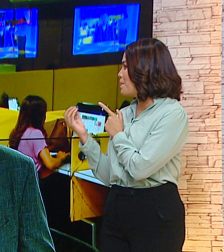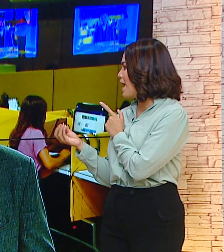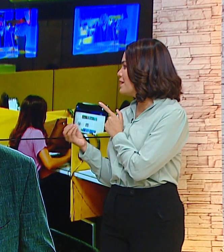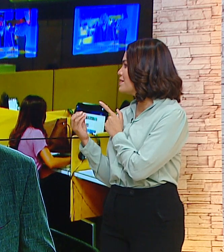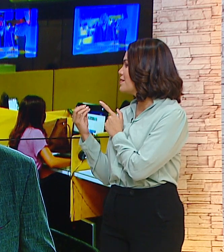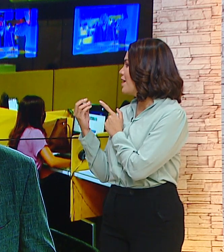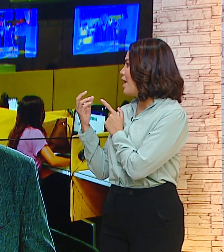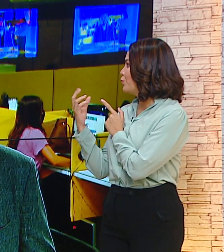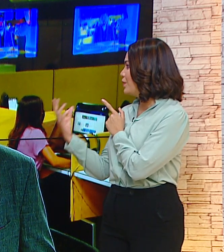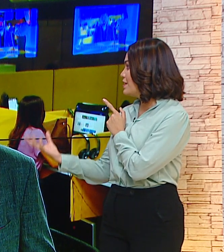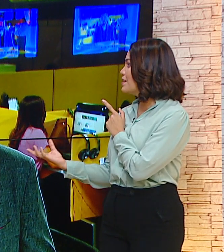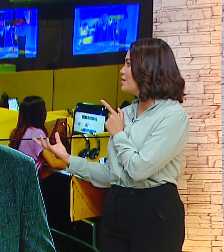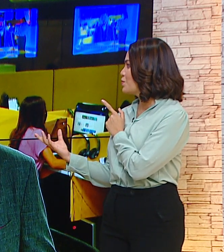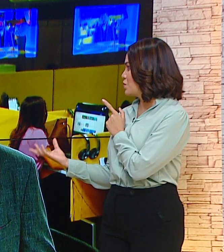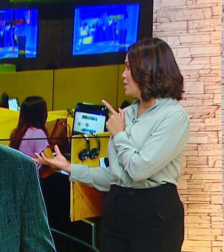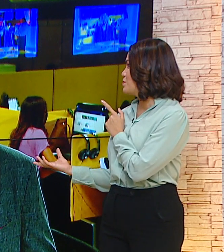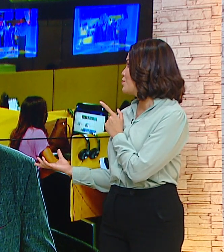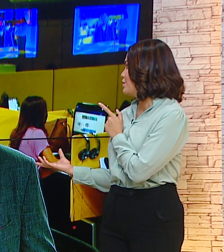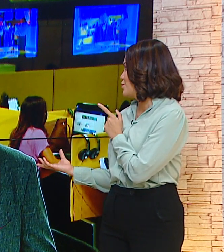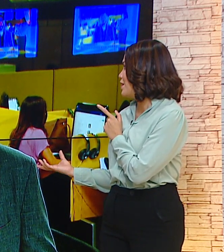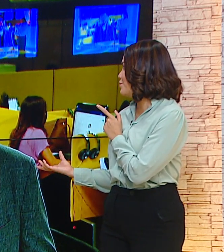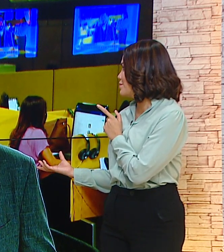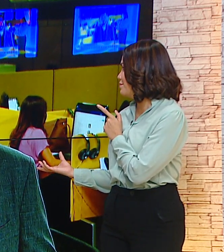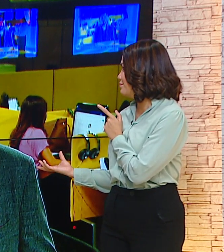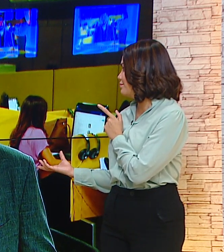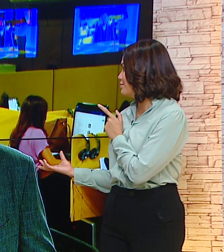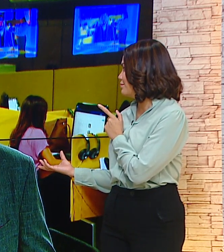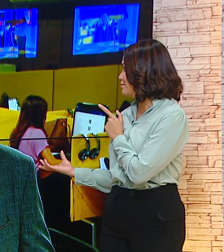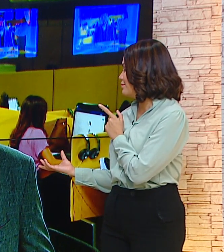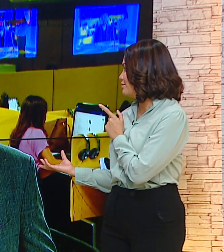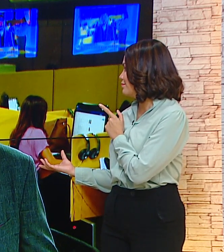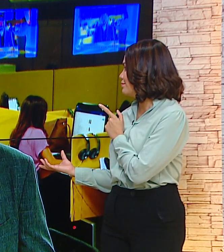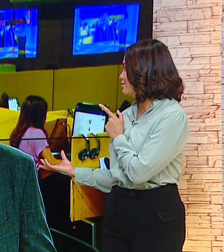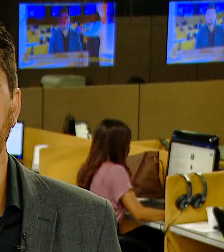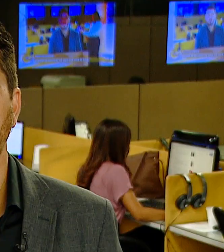que os pais autorizem que seus filhos sejam testados, né?